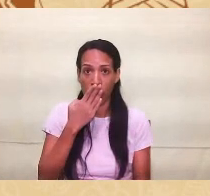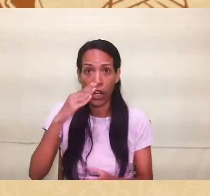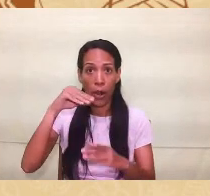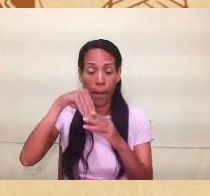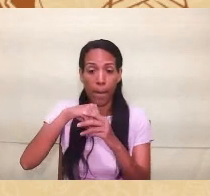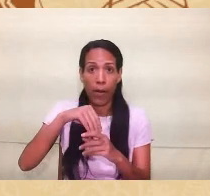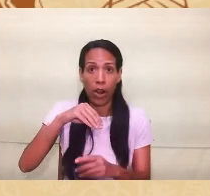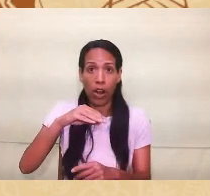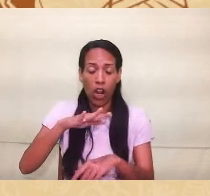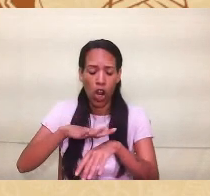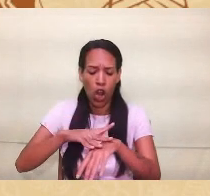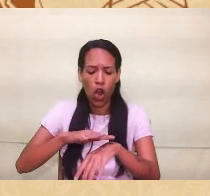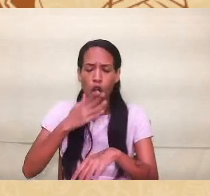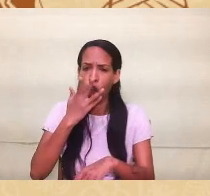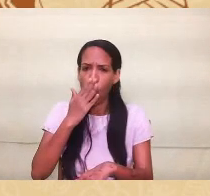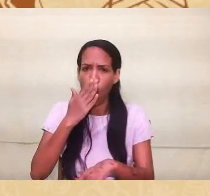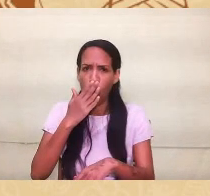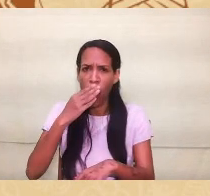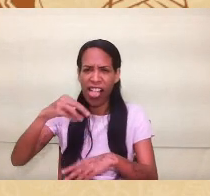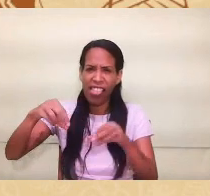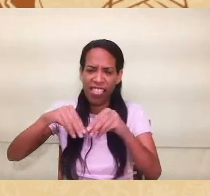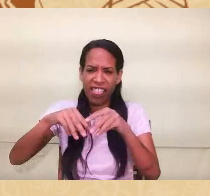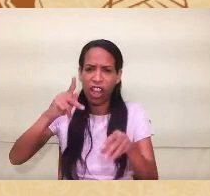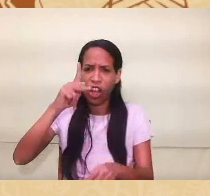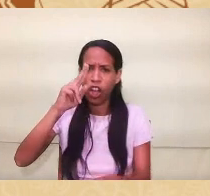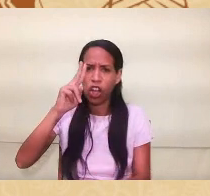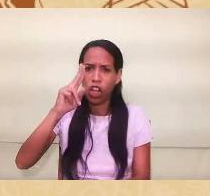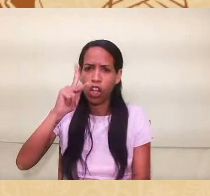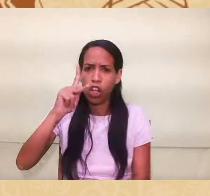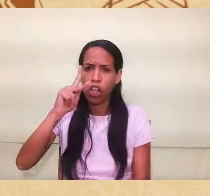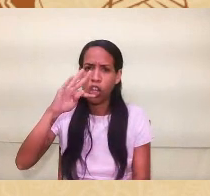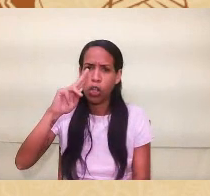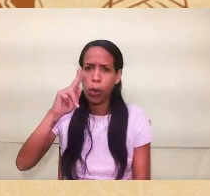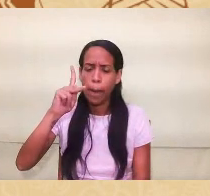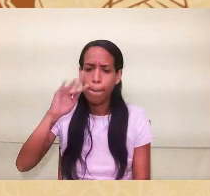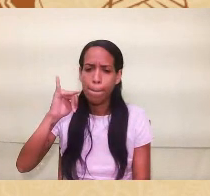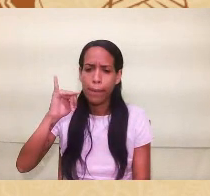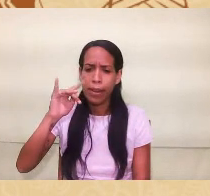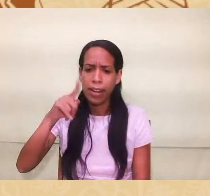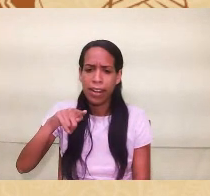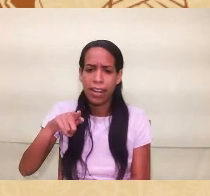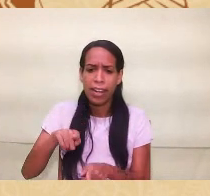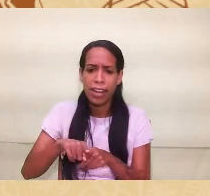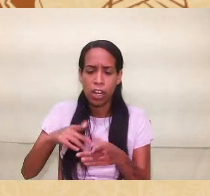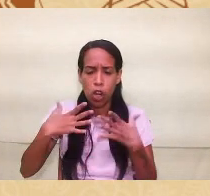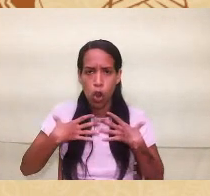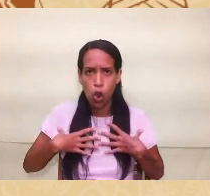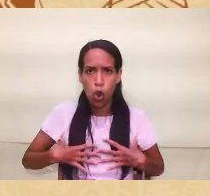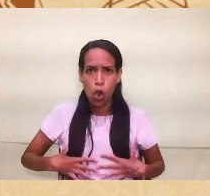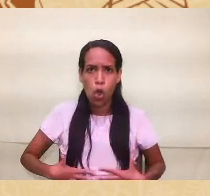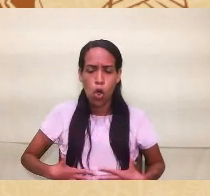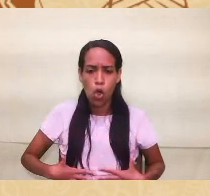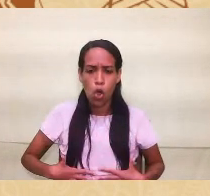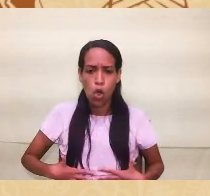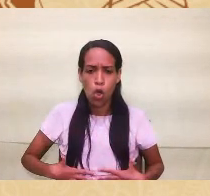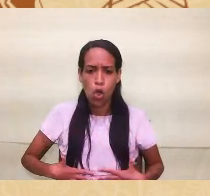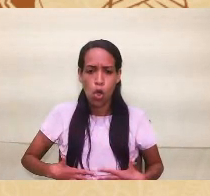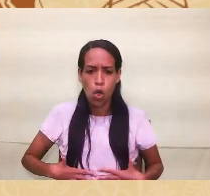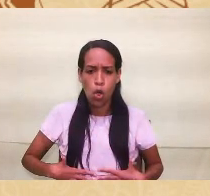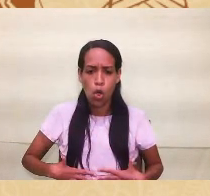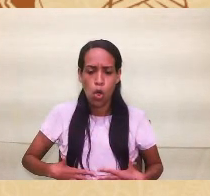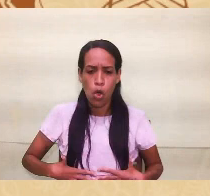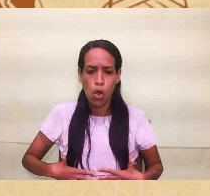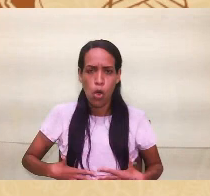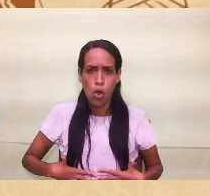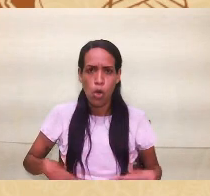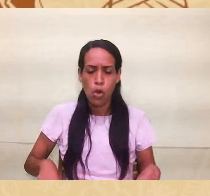da cor da terra, Ibi, Tupi, Ibi é terra. Eu costumo ter o corpo, corpo. Uma coisa interessante